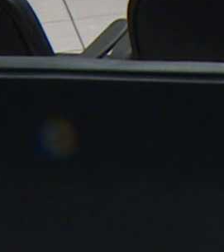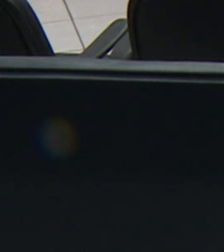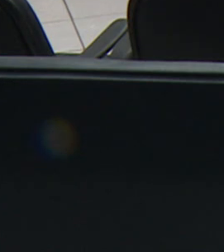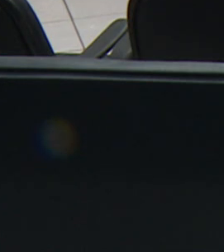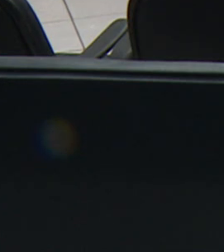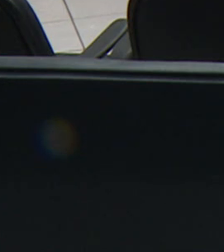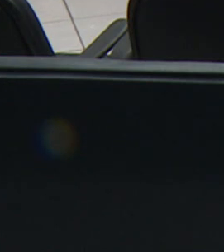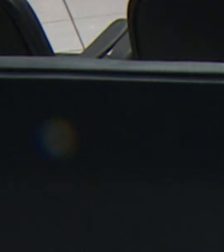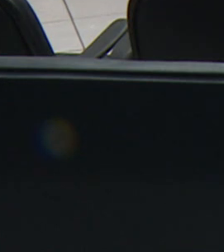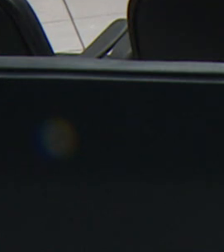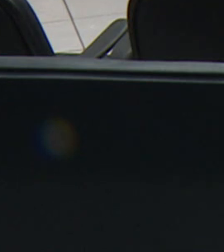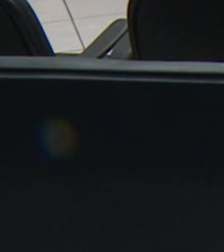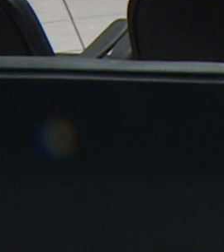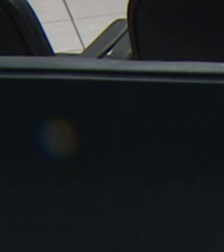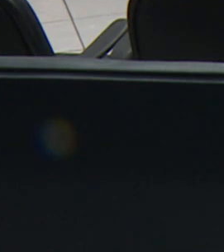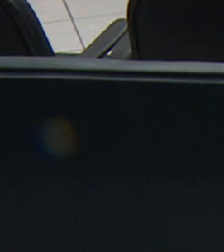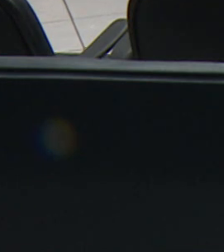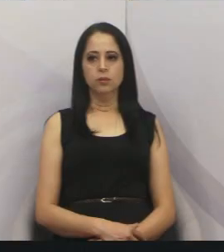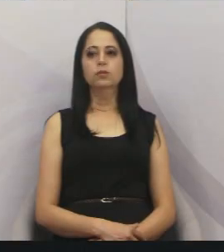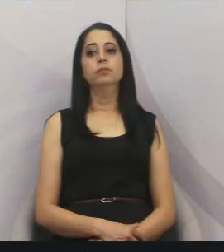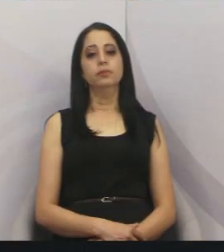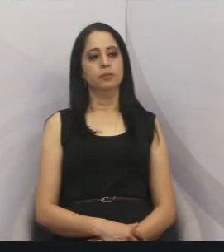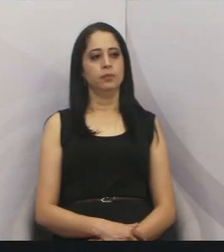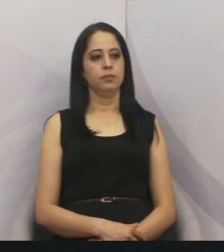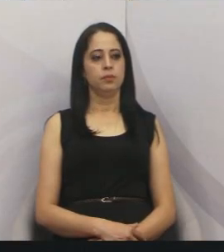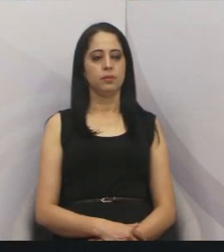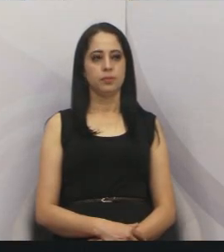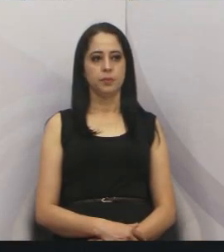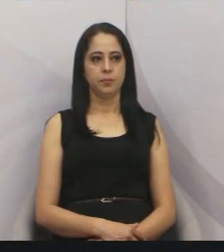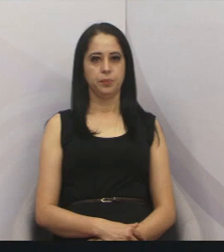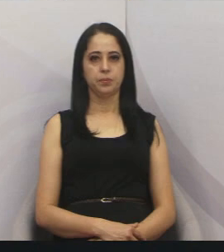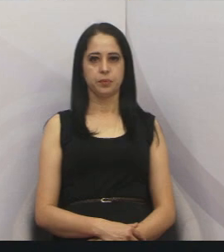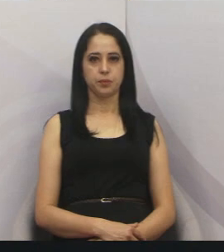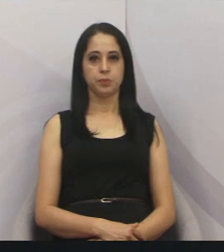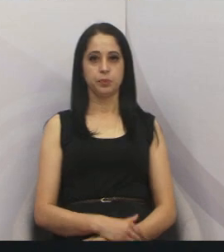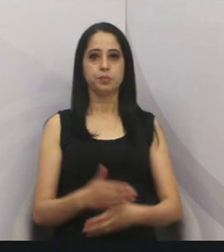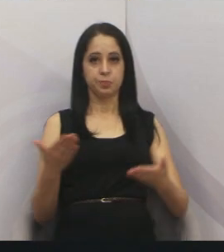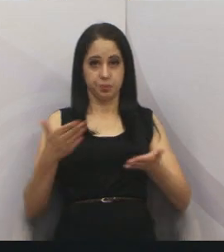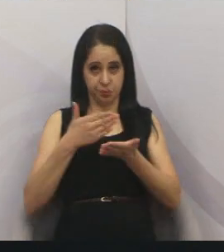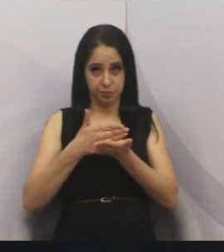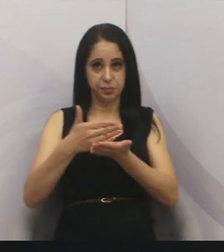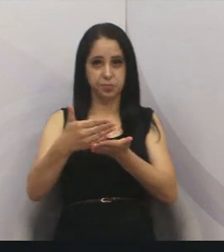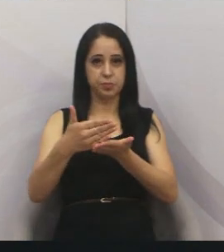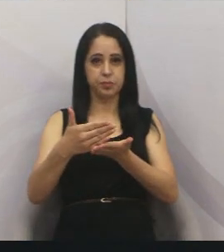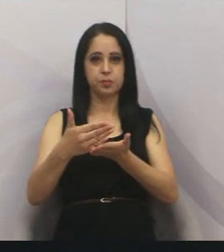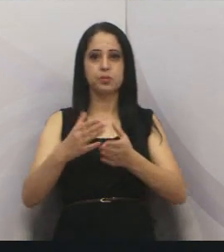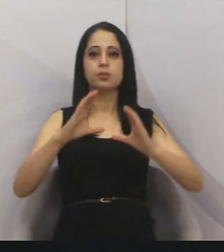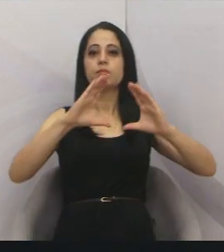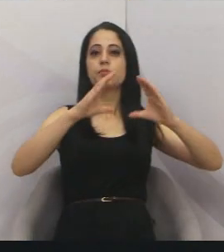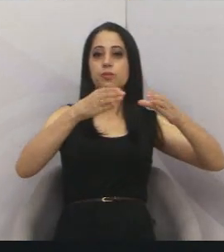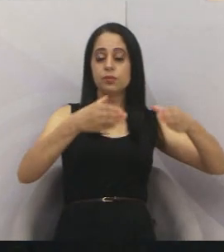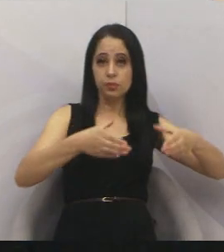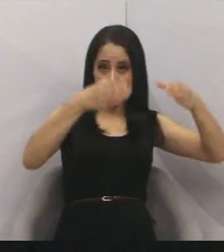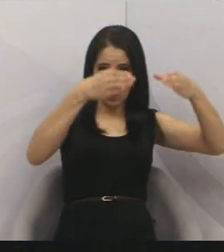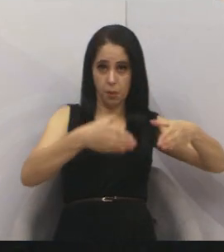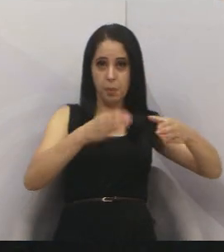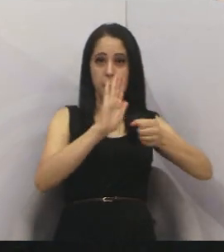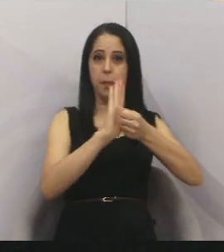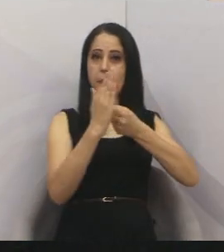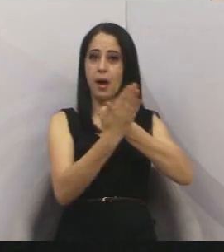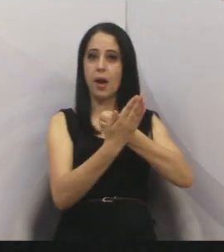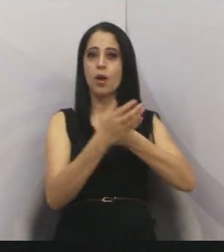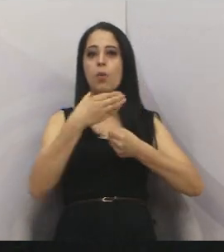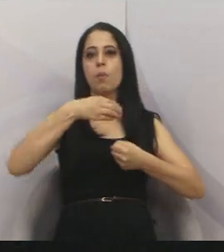os contravotos. Podemos continuar, né? Vamos continuar, então. Vamos seguir agora para o bairro Jardim Paraíso.